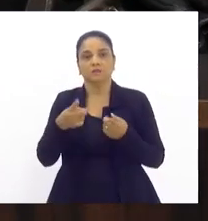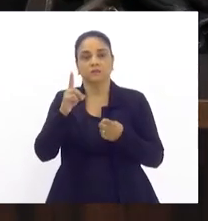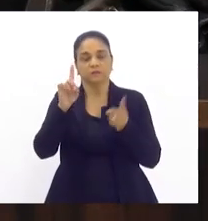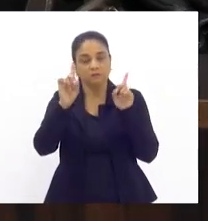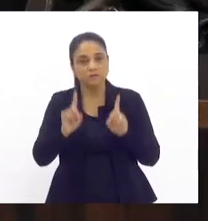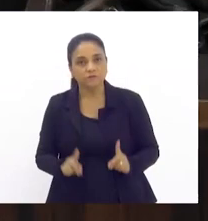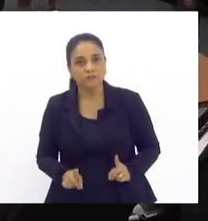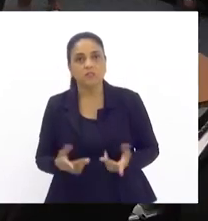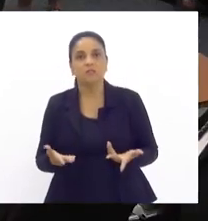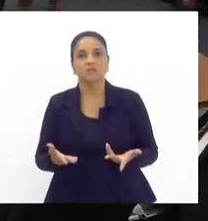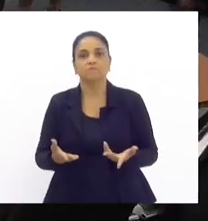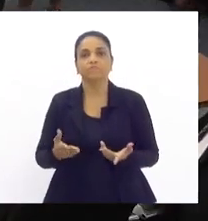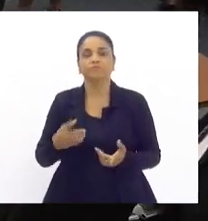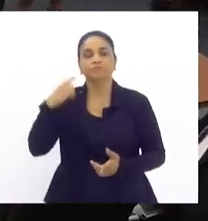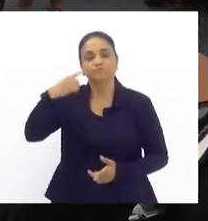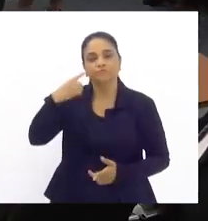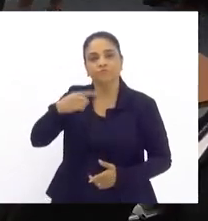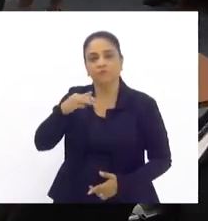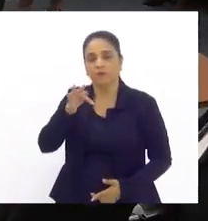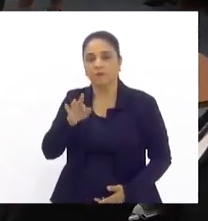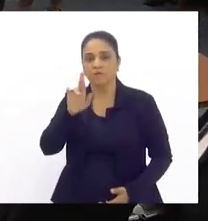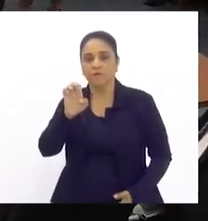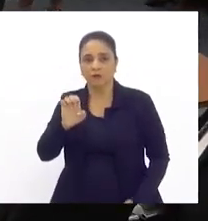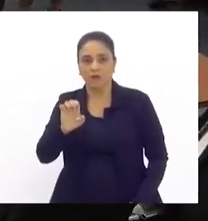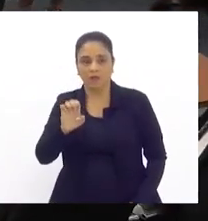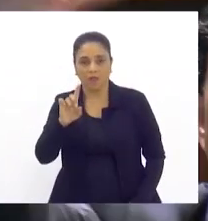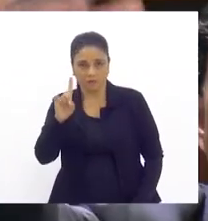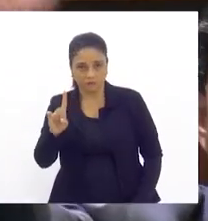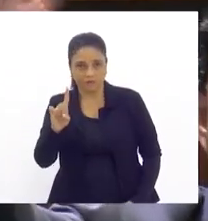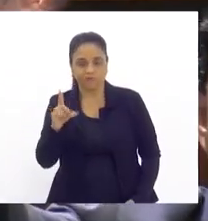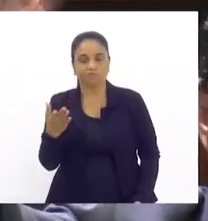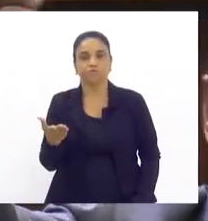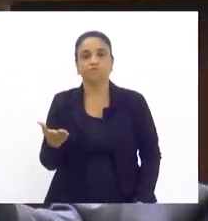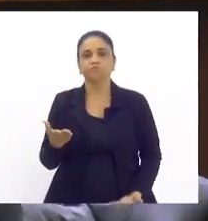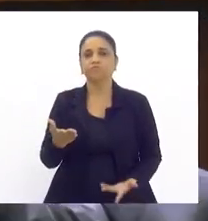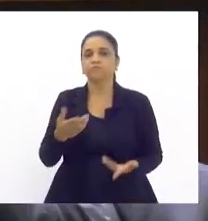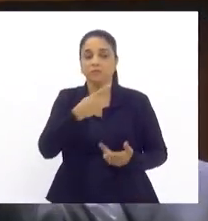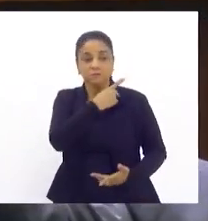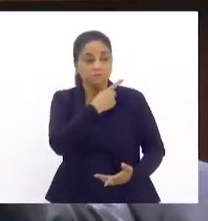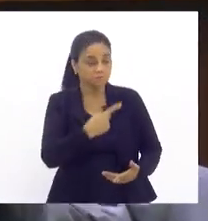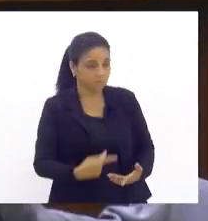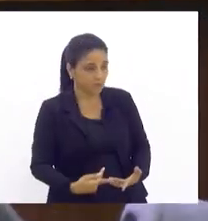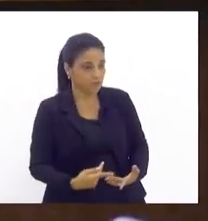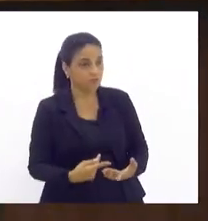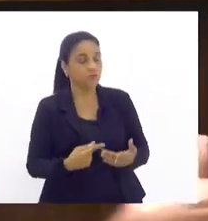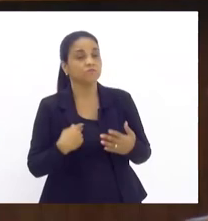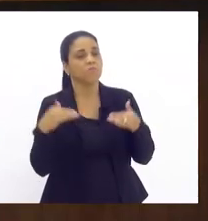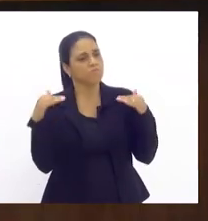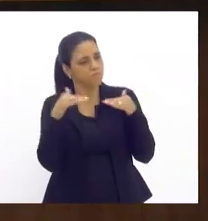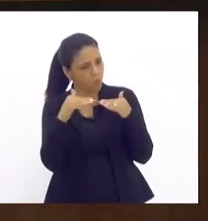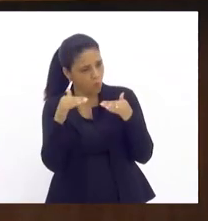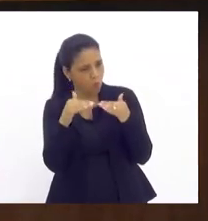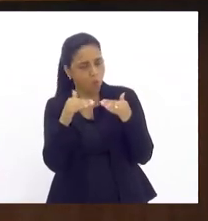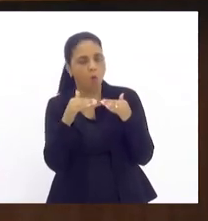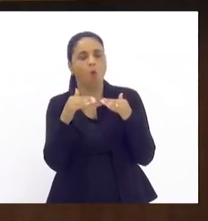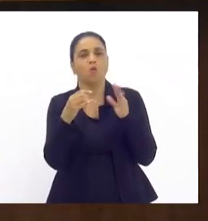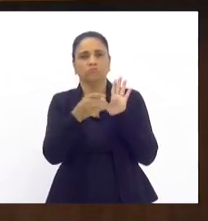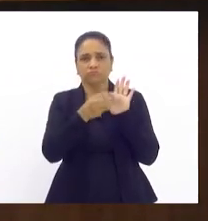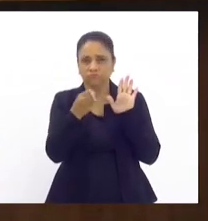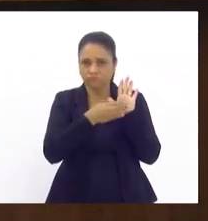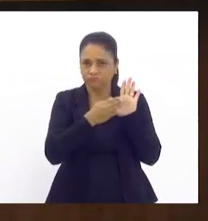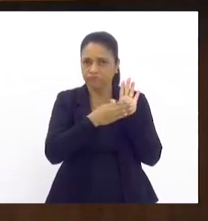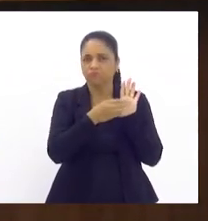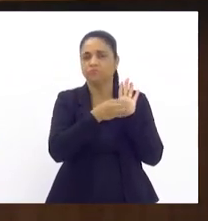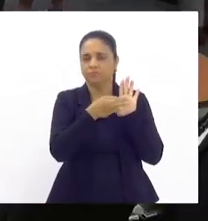Fred Pacheco, o sósia. Presidente, eu emiti parecer favorável, acompanhando